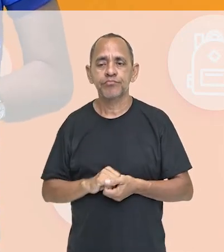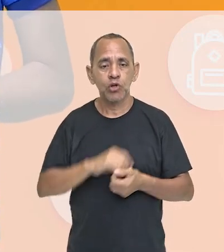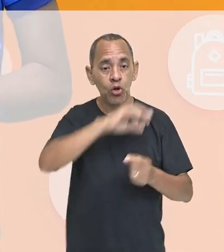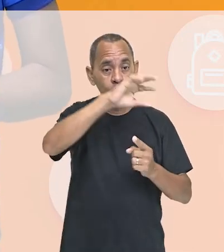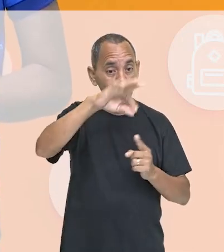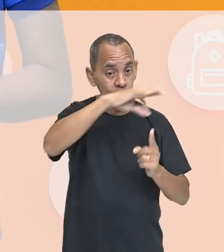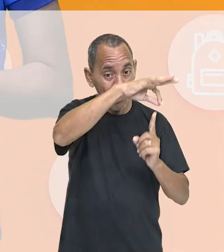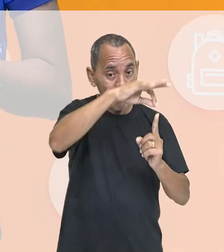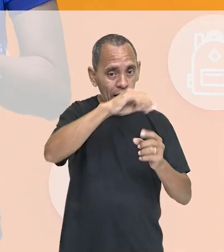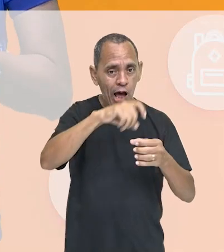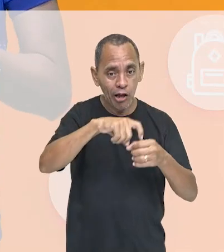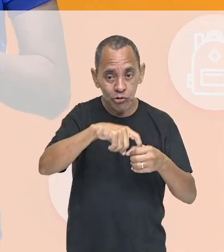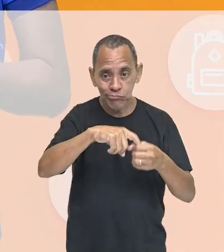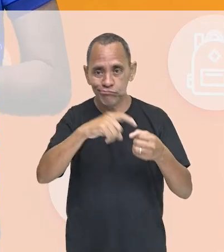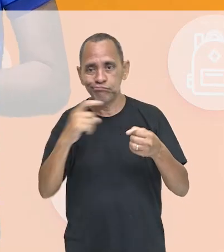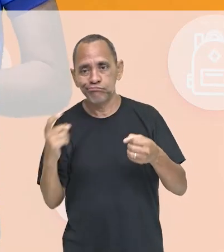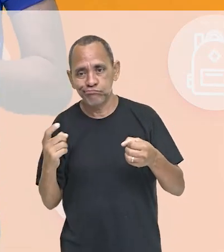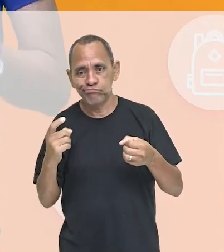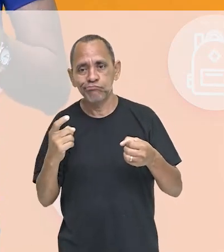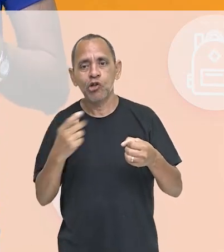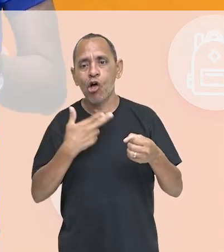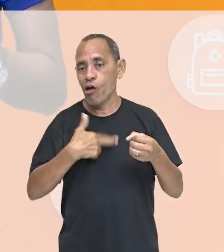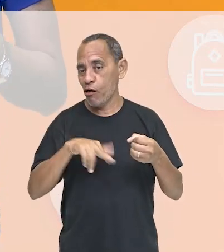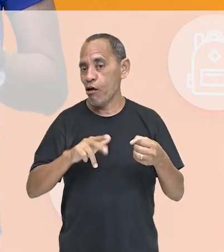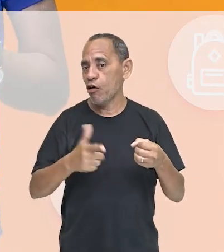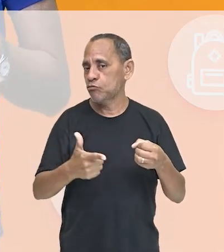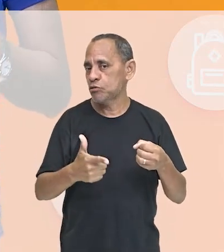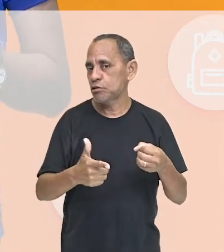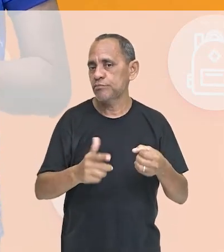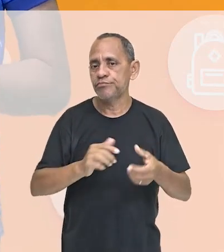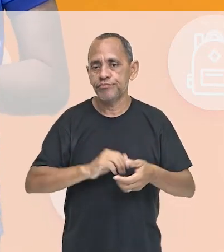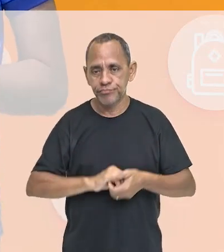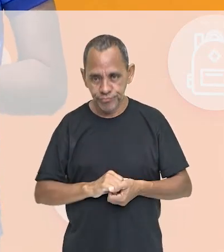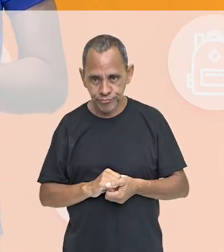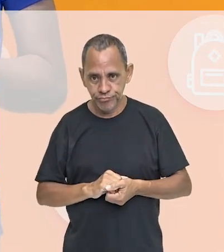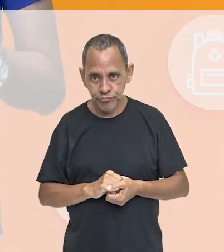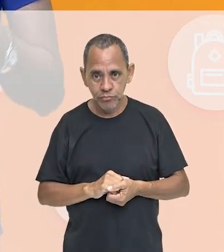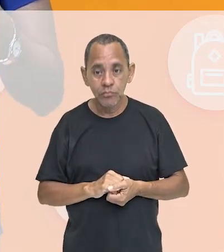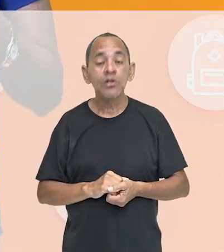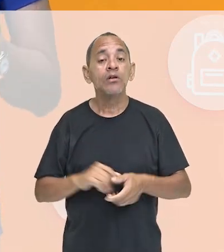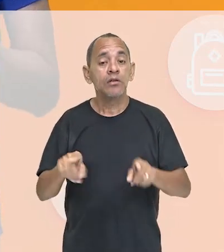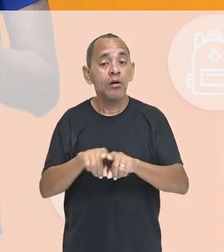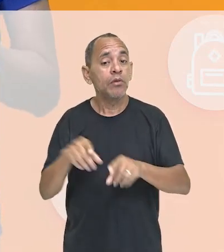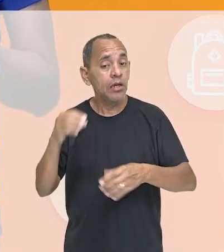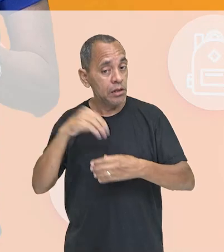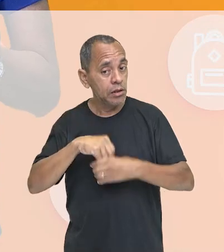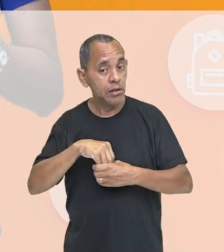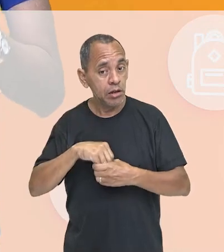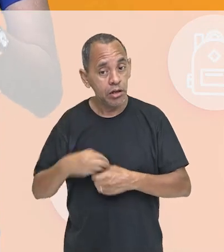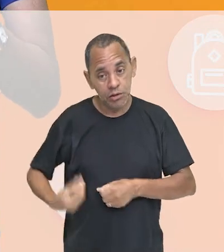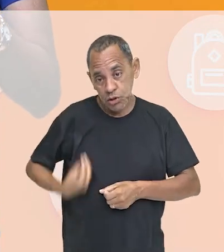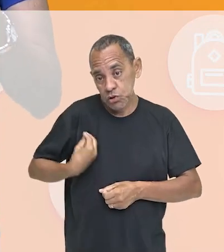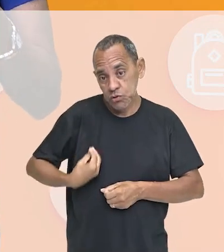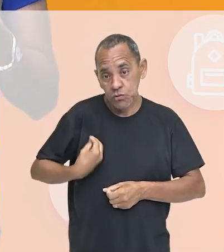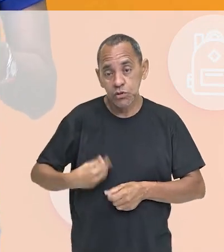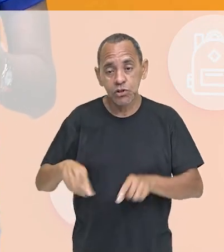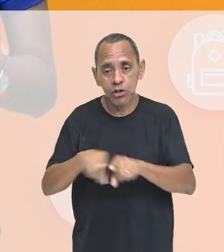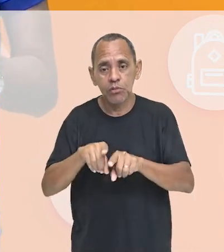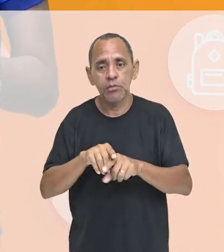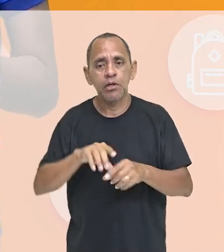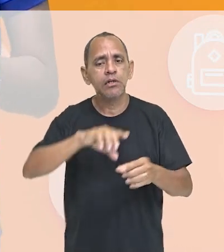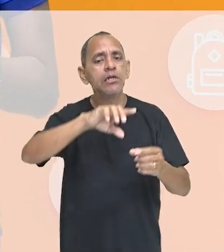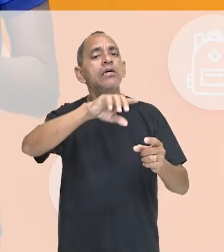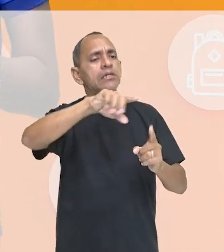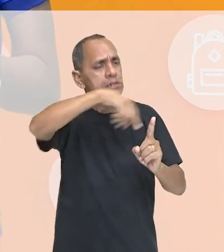profano, que também está presente em nossas vidas. O sagrado é todo